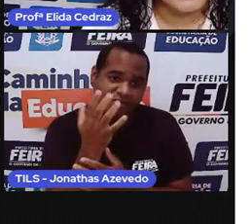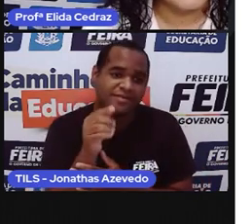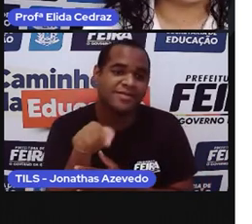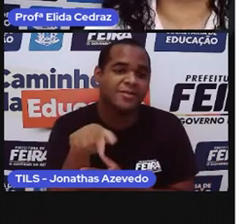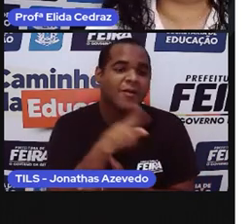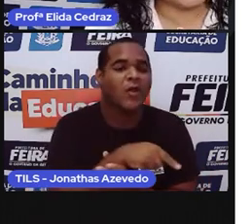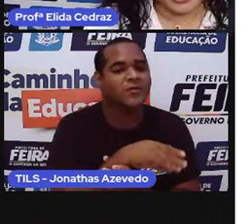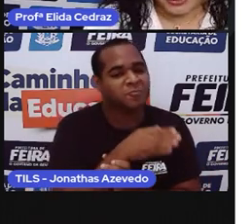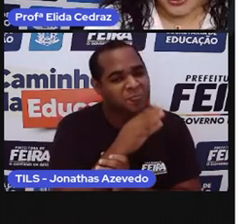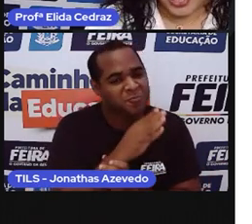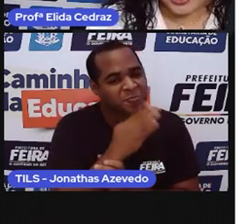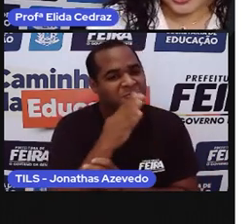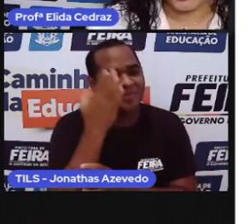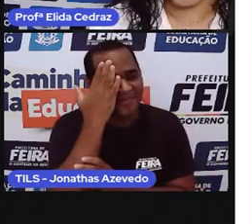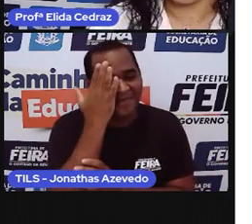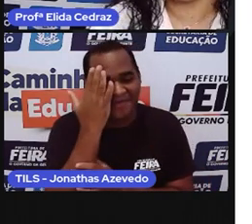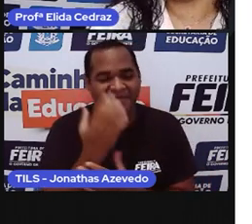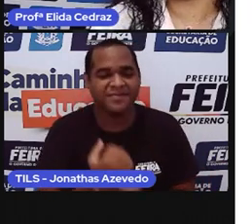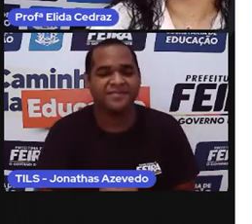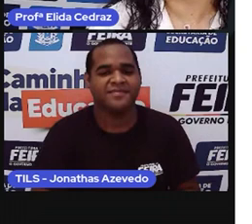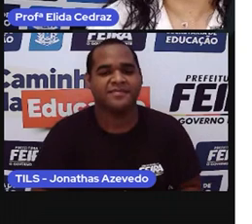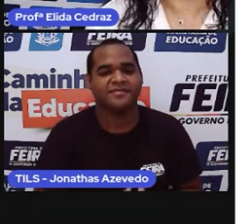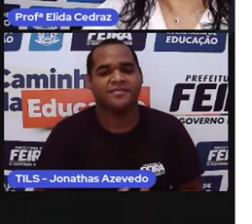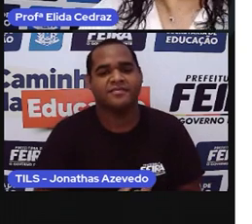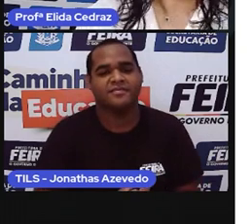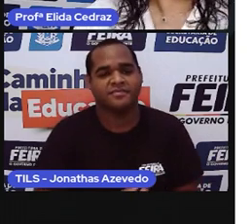com certeza vocês conhecem.